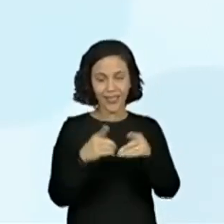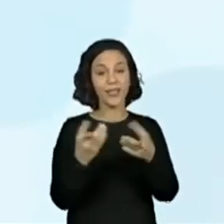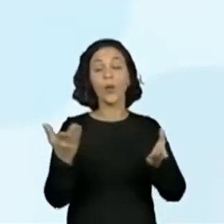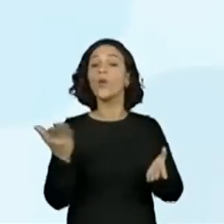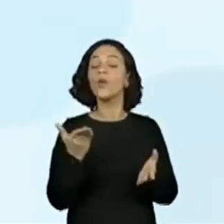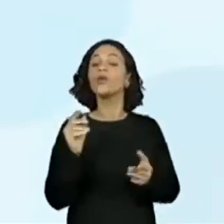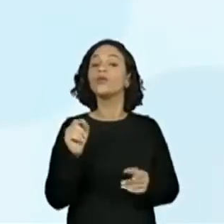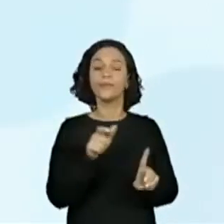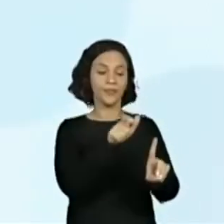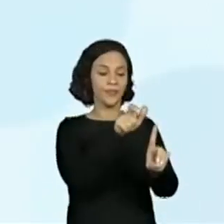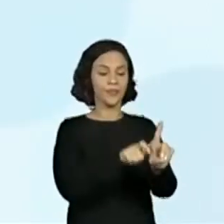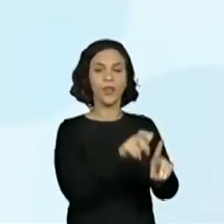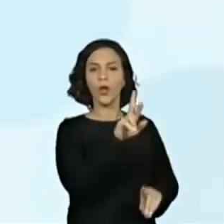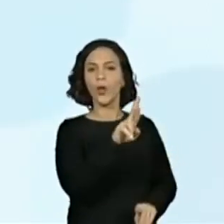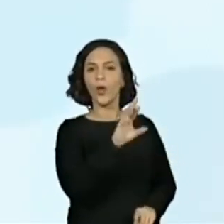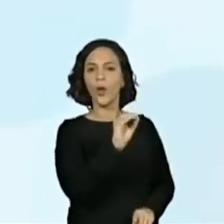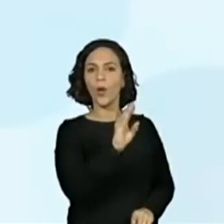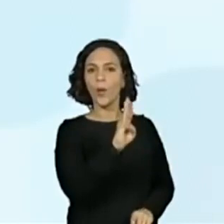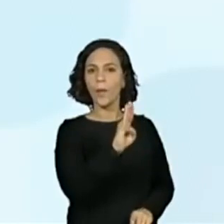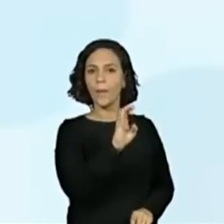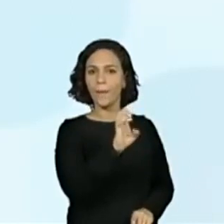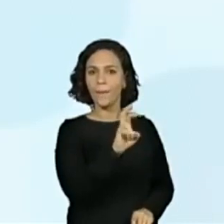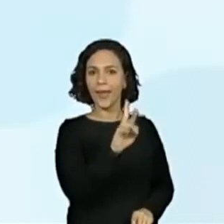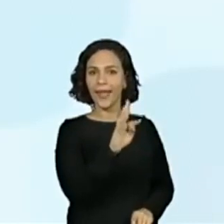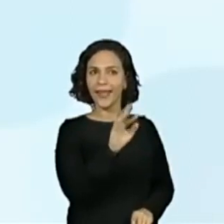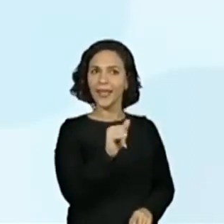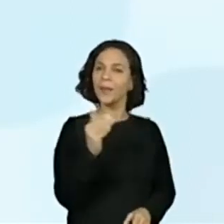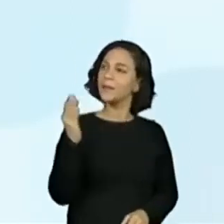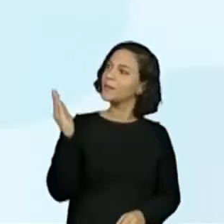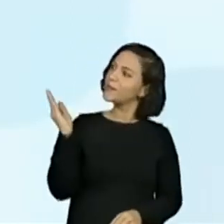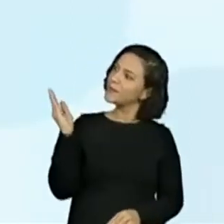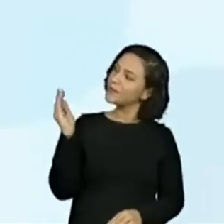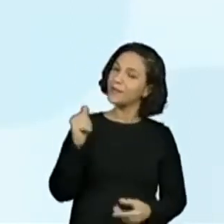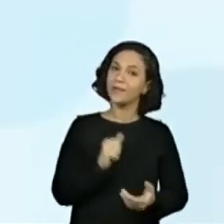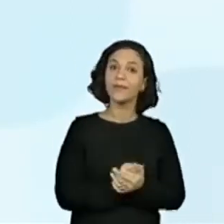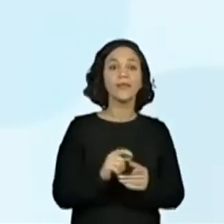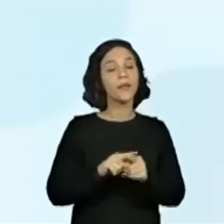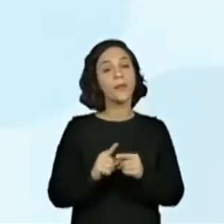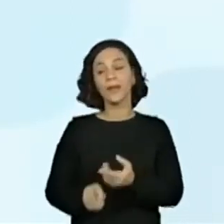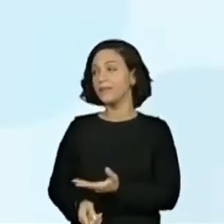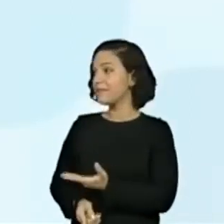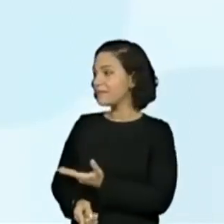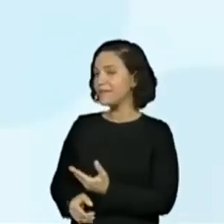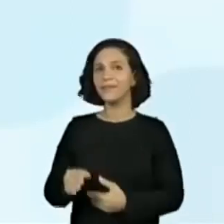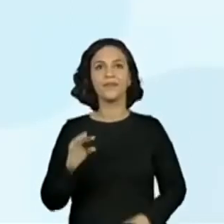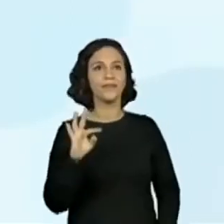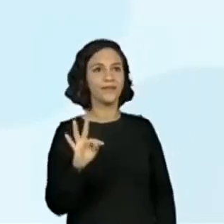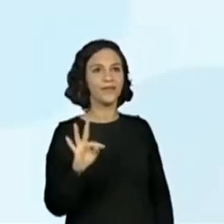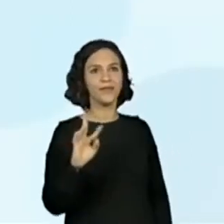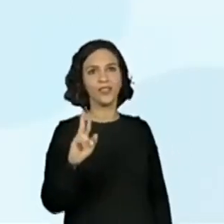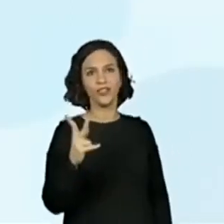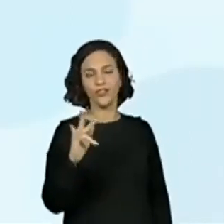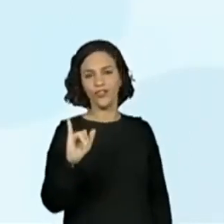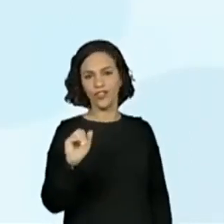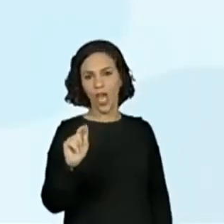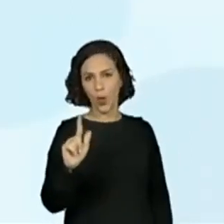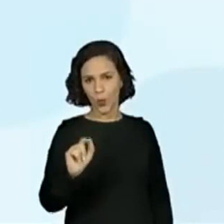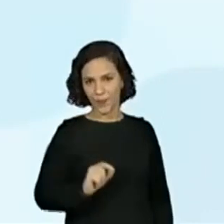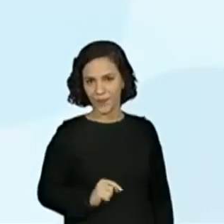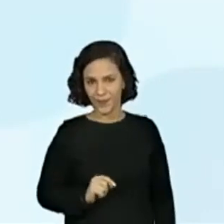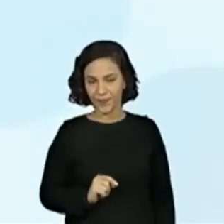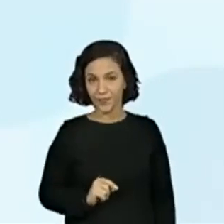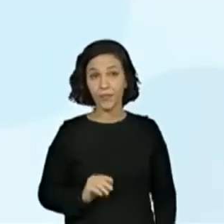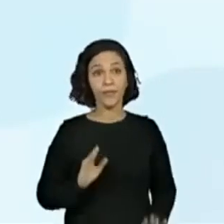nós estamos aqui com a Roberta, essa garotinha aqui, e o Tiago, olha lá.